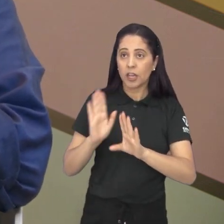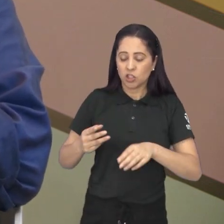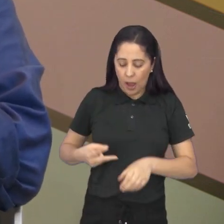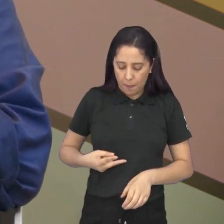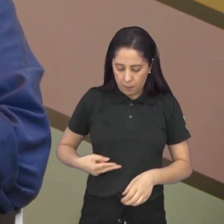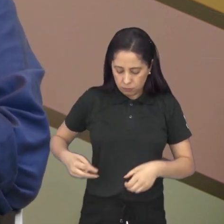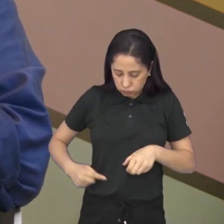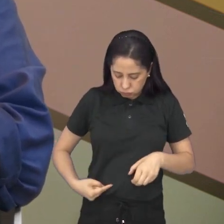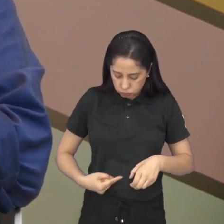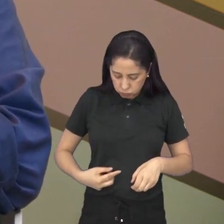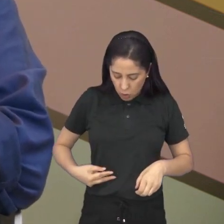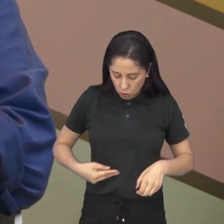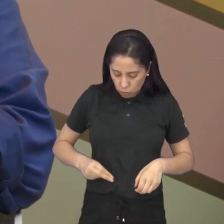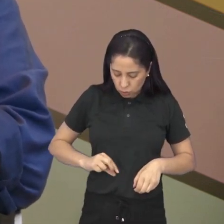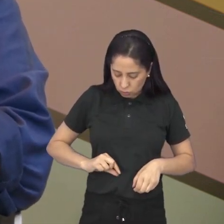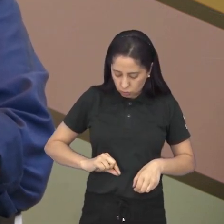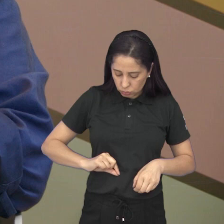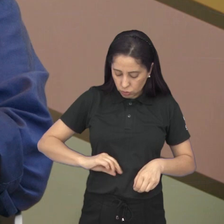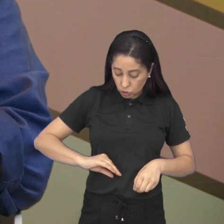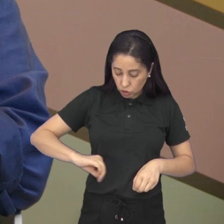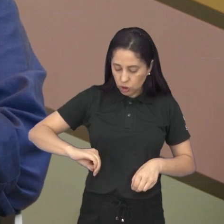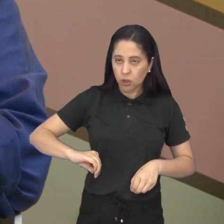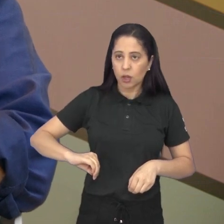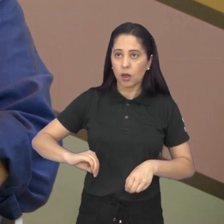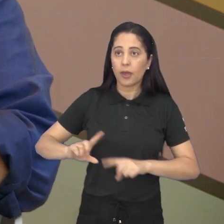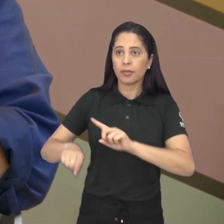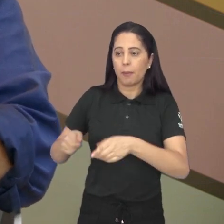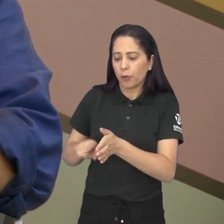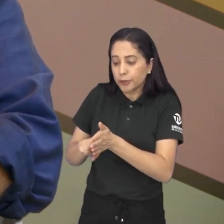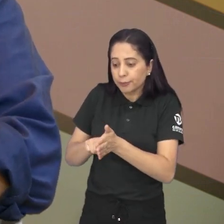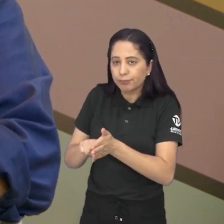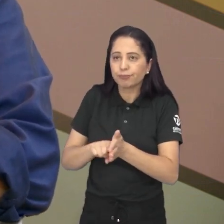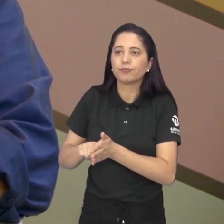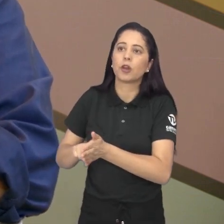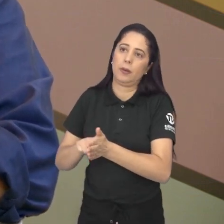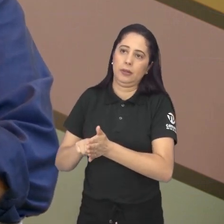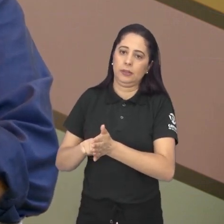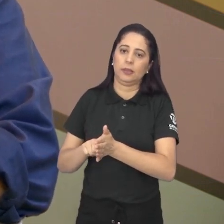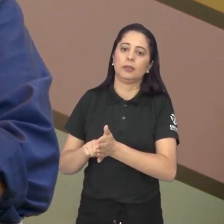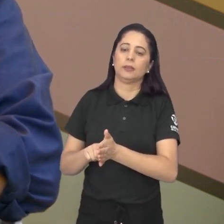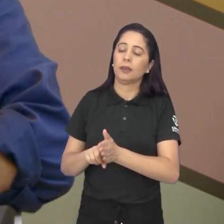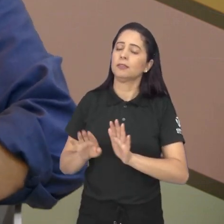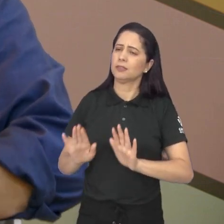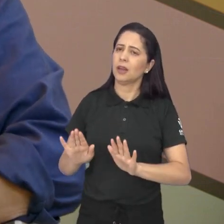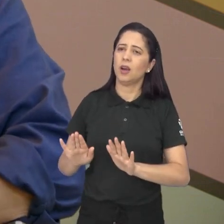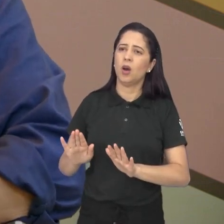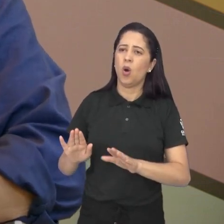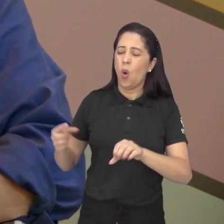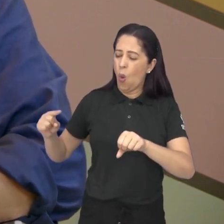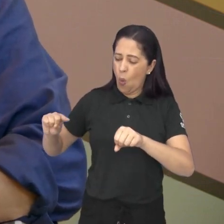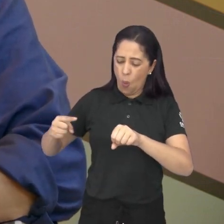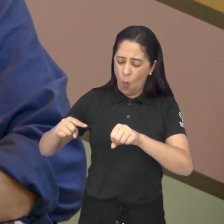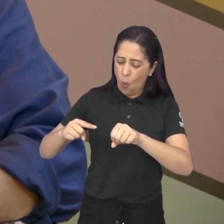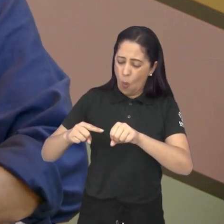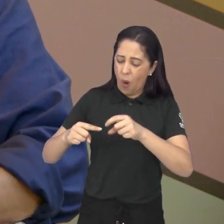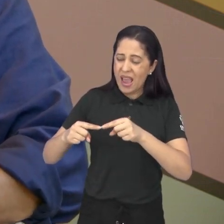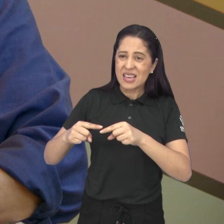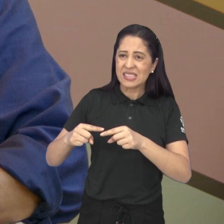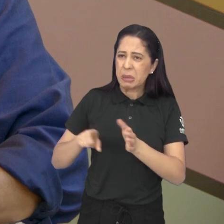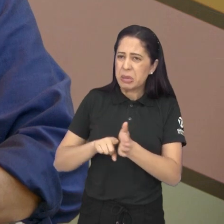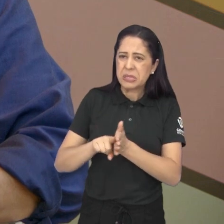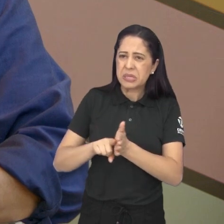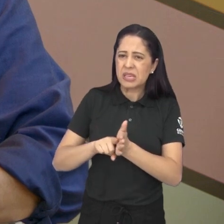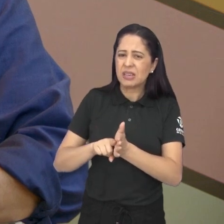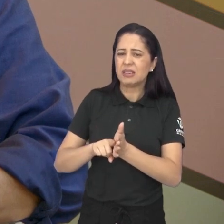manda analisar esse pólipo, e que normalmente é a lesão precursora do câncer de intestino, entendeu? Então, é um exame que, assim,